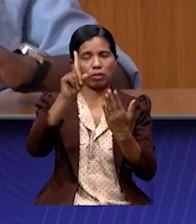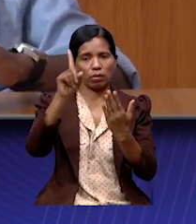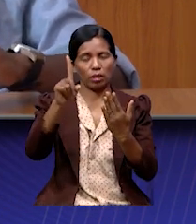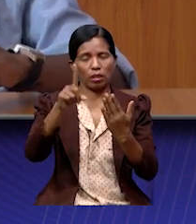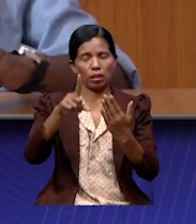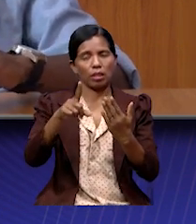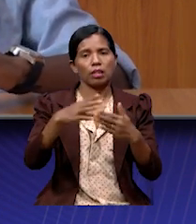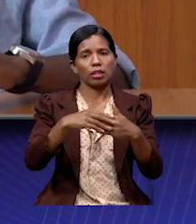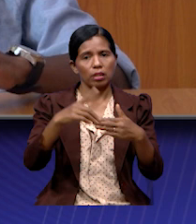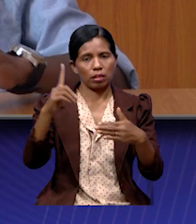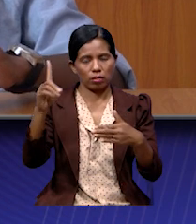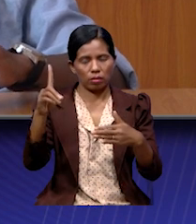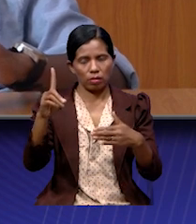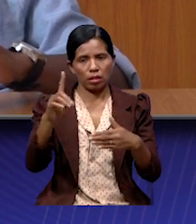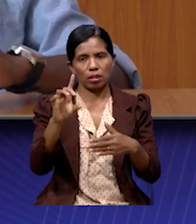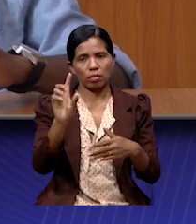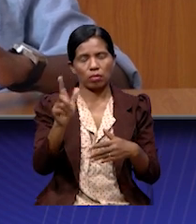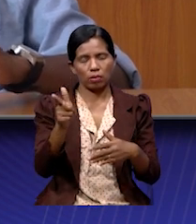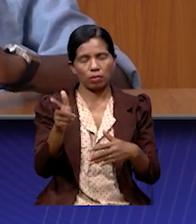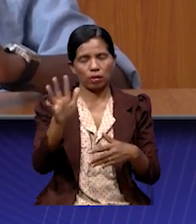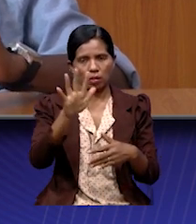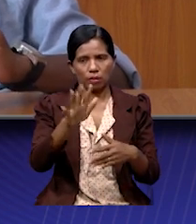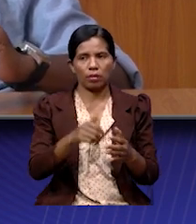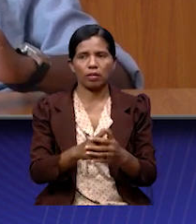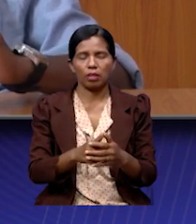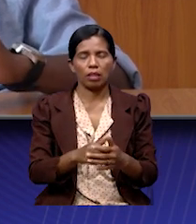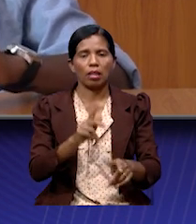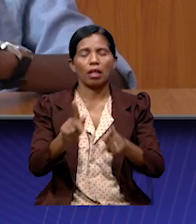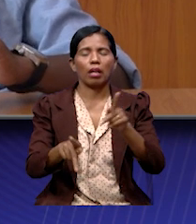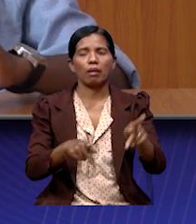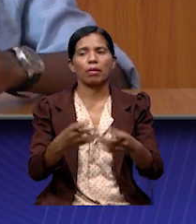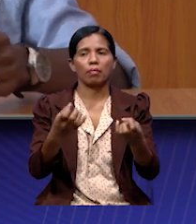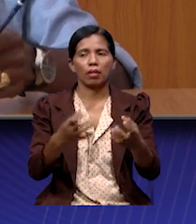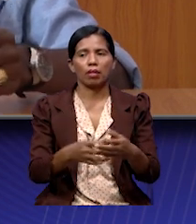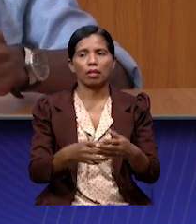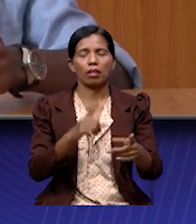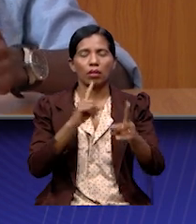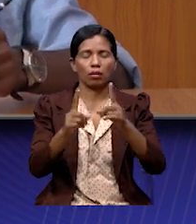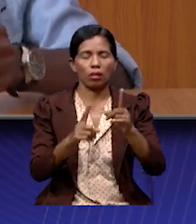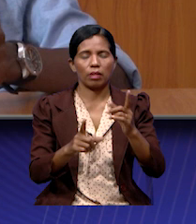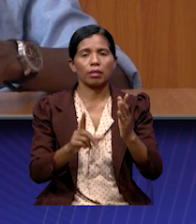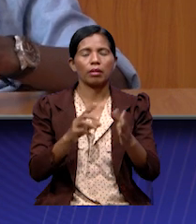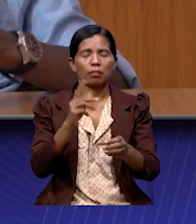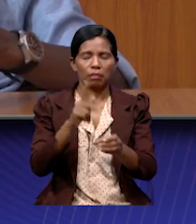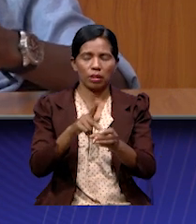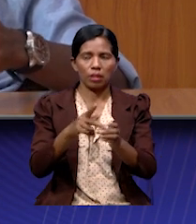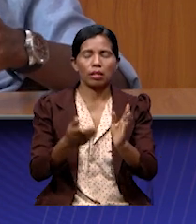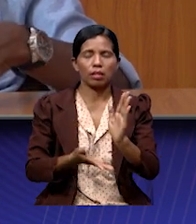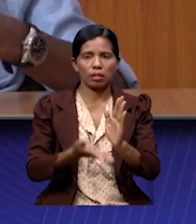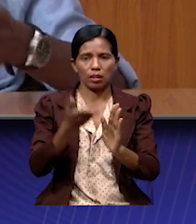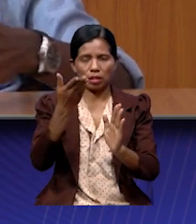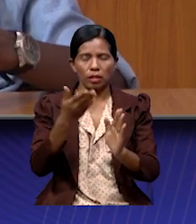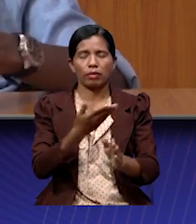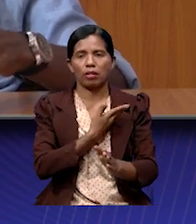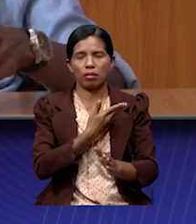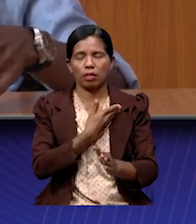kulia bar tama bar nih sira kulia liuba be kruto ini minyak mentah nih, mas kan mina dan bem